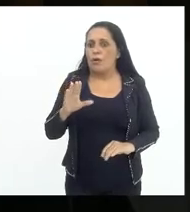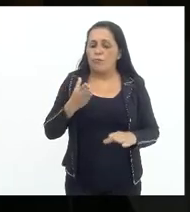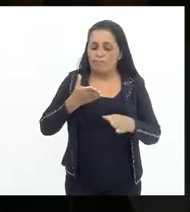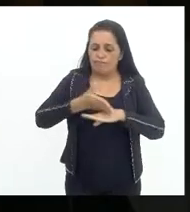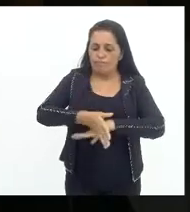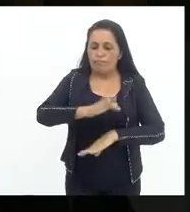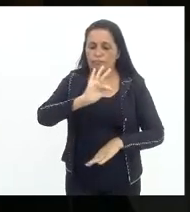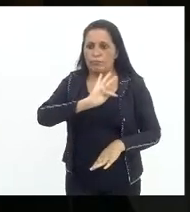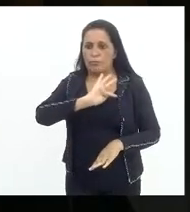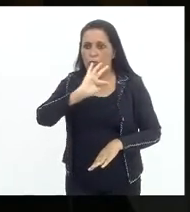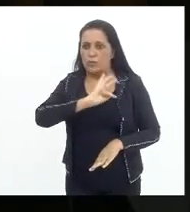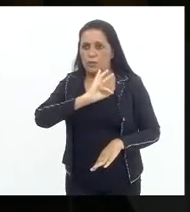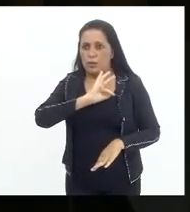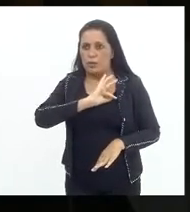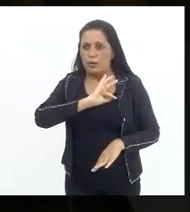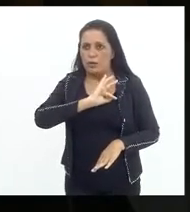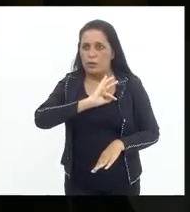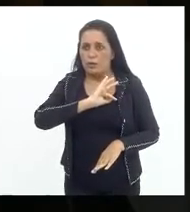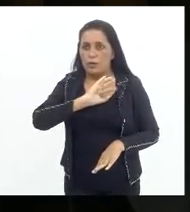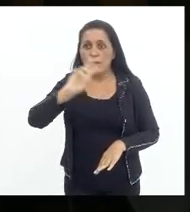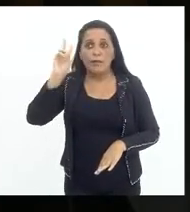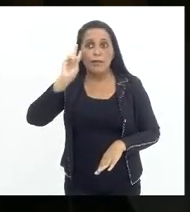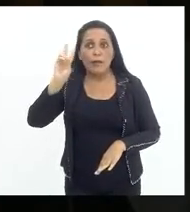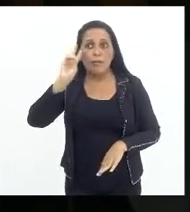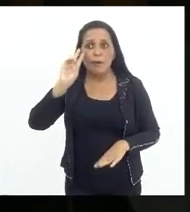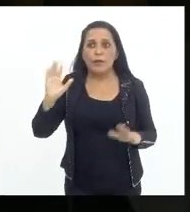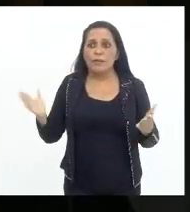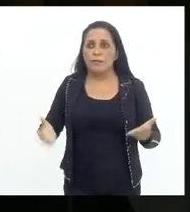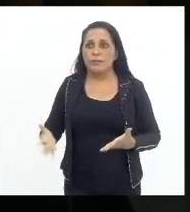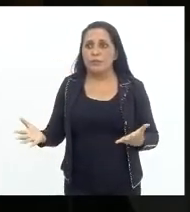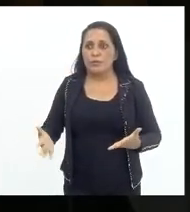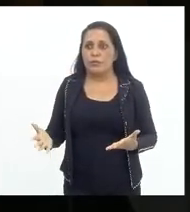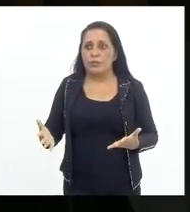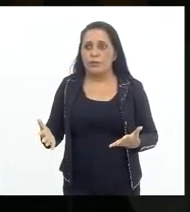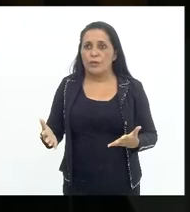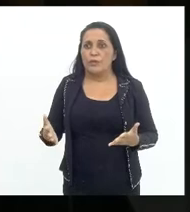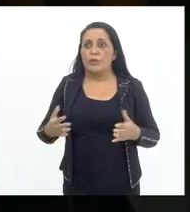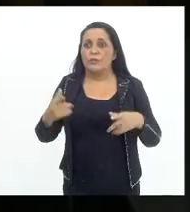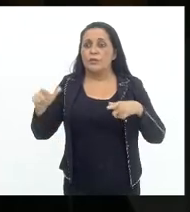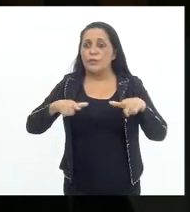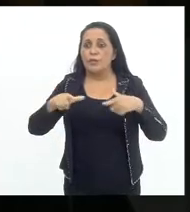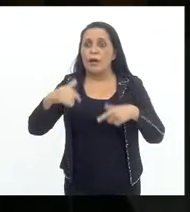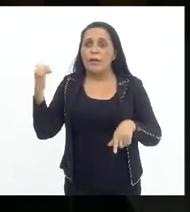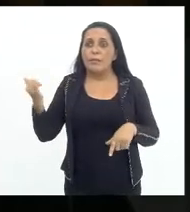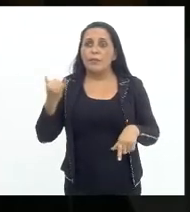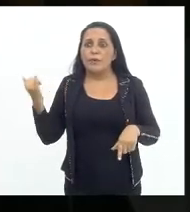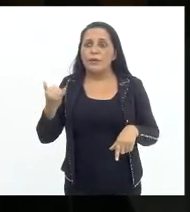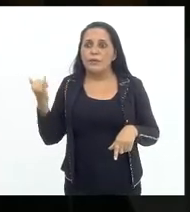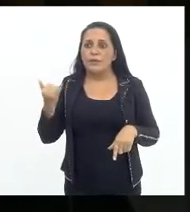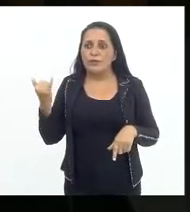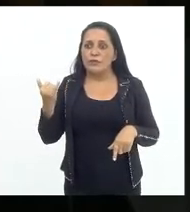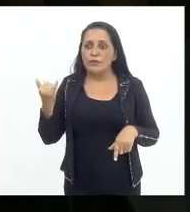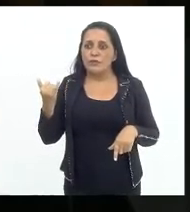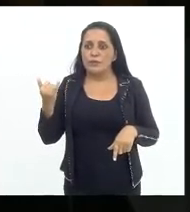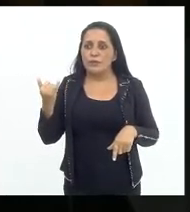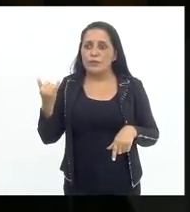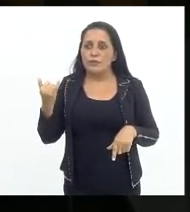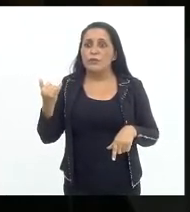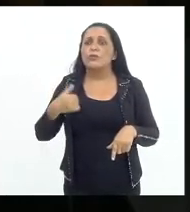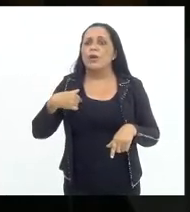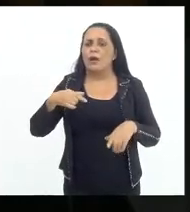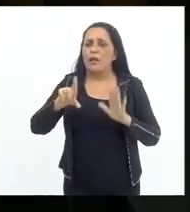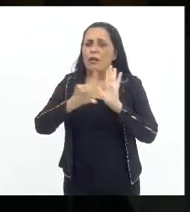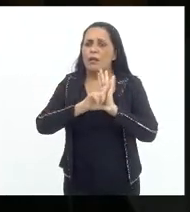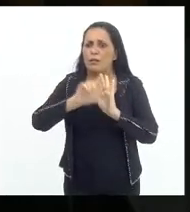intervenção policial apenas na ação policial lembro Por exemplo agora o trabalho importante que vem sendo feito pela secretaria de direitos humanos